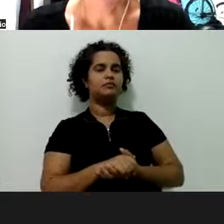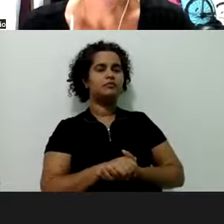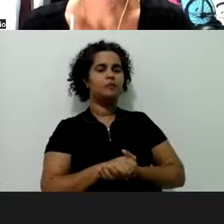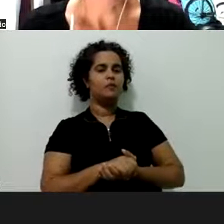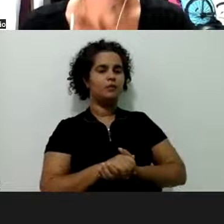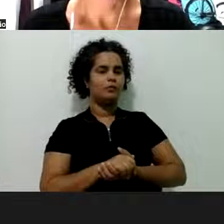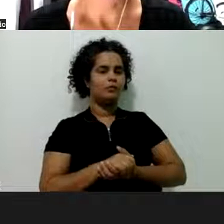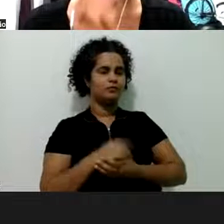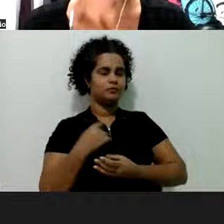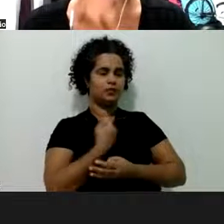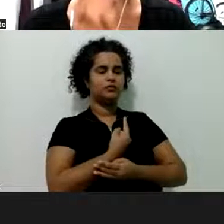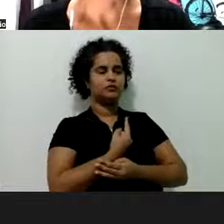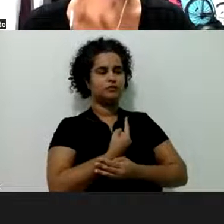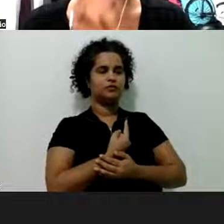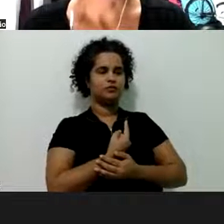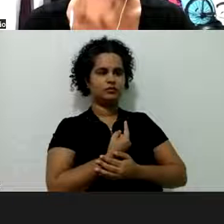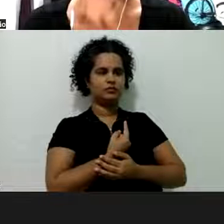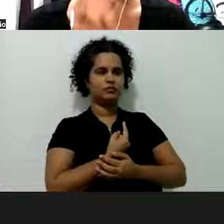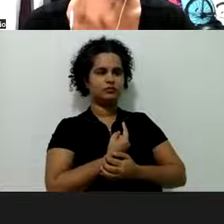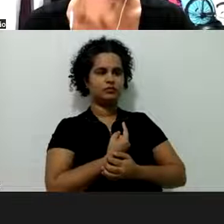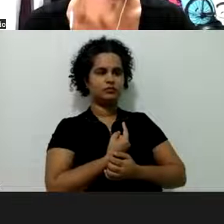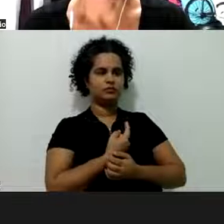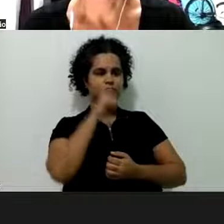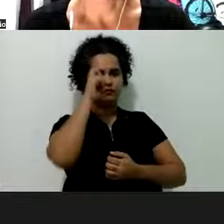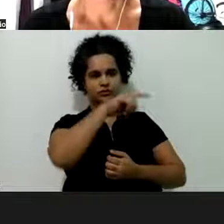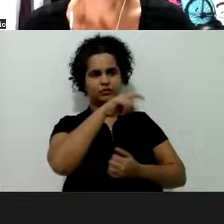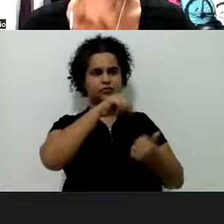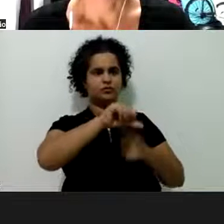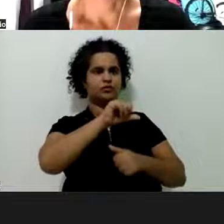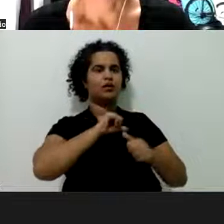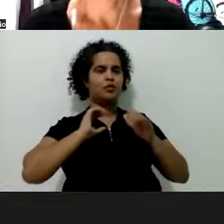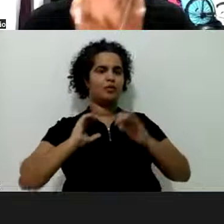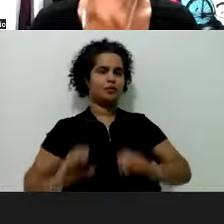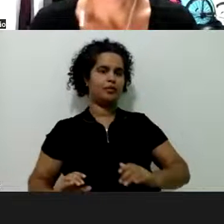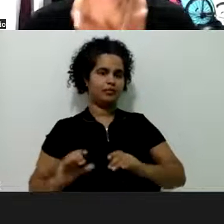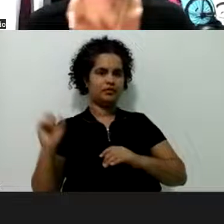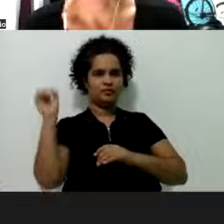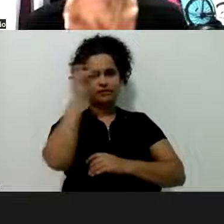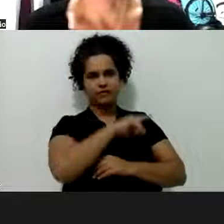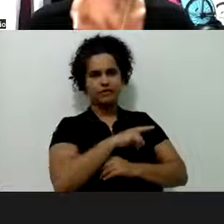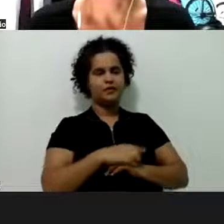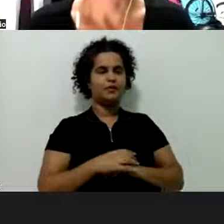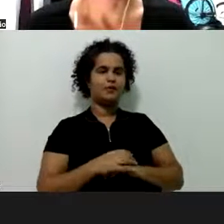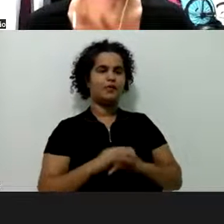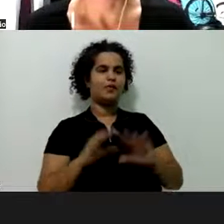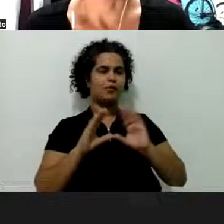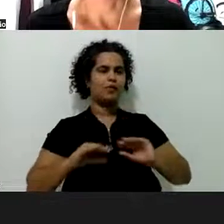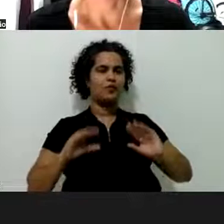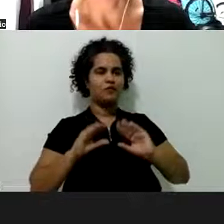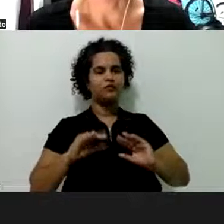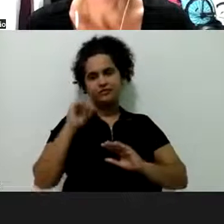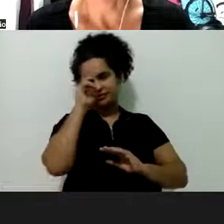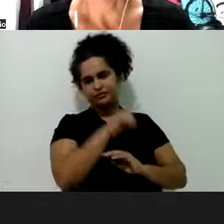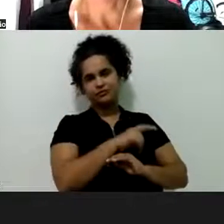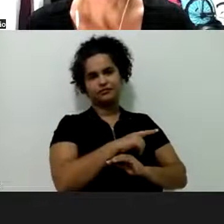do pressuposto que as pessoas... É difícil você mudar o hábito, né? Da pessoa sair da zona de conforto. Às vezes